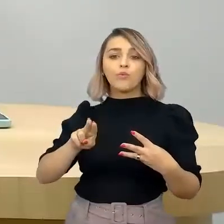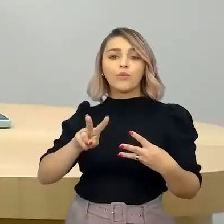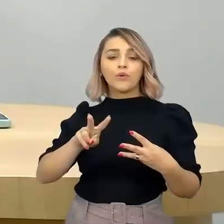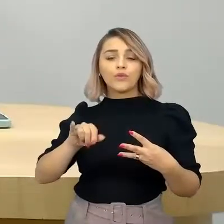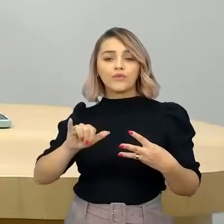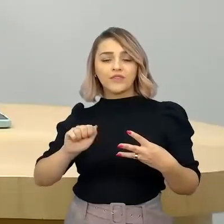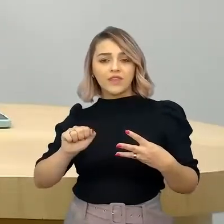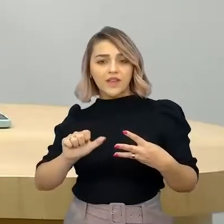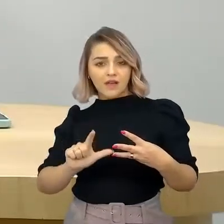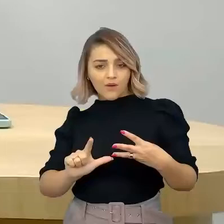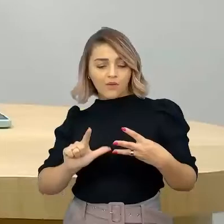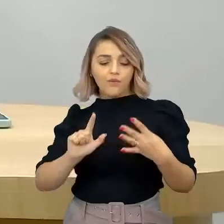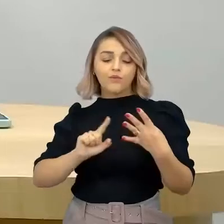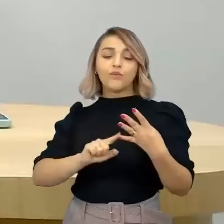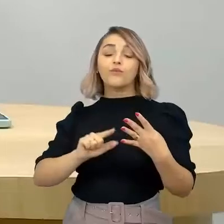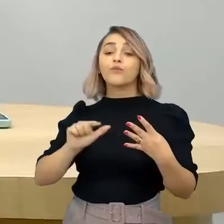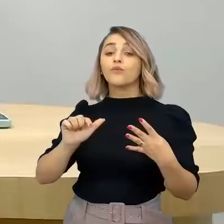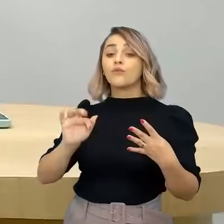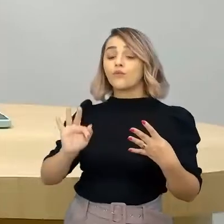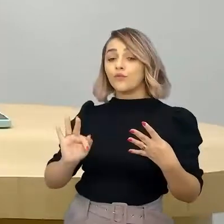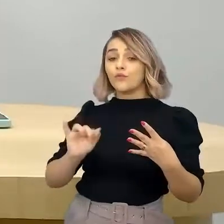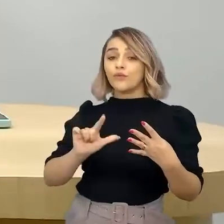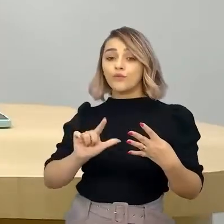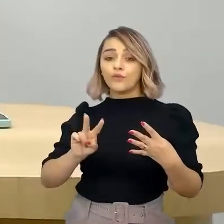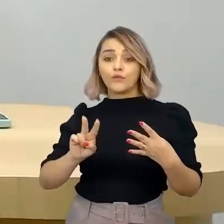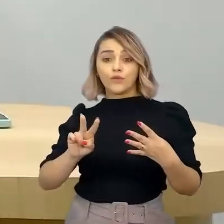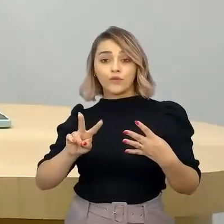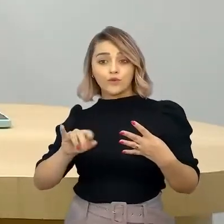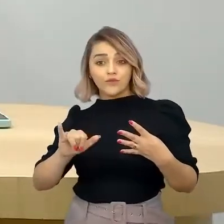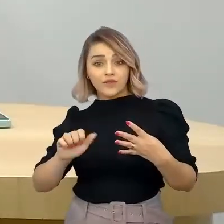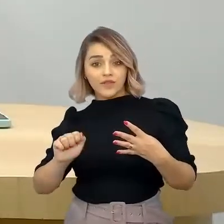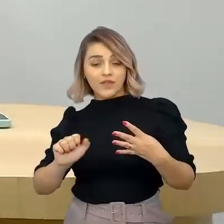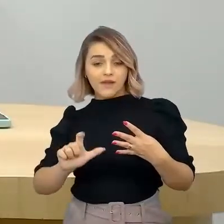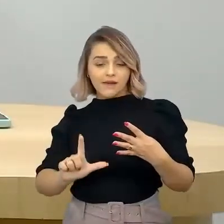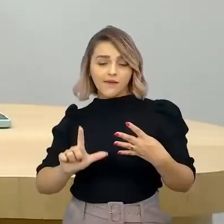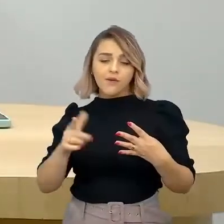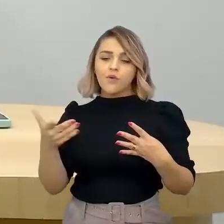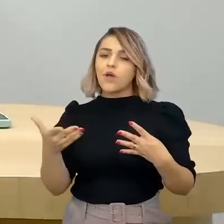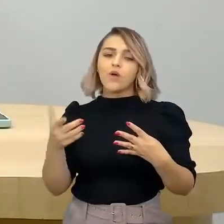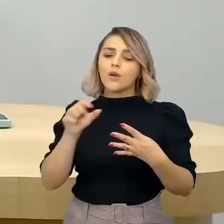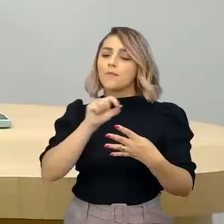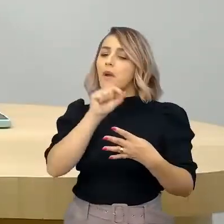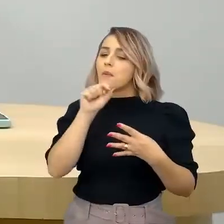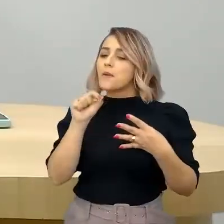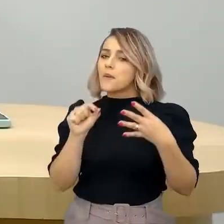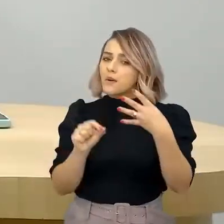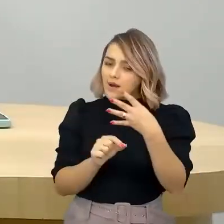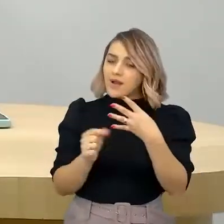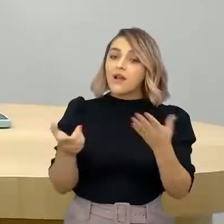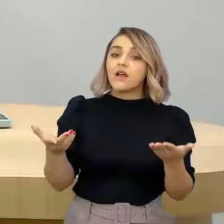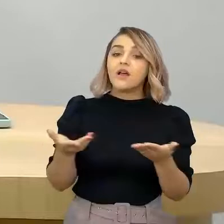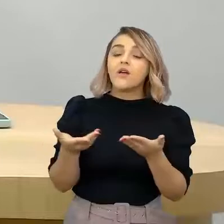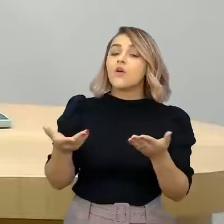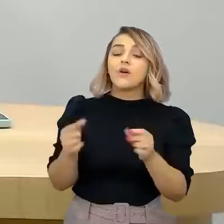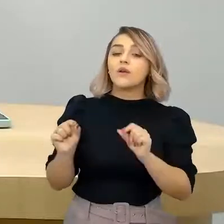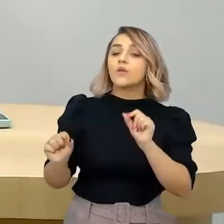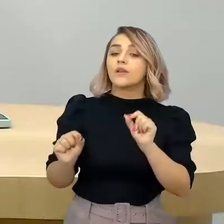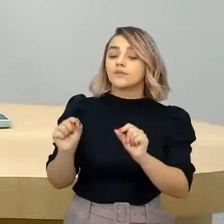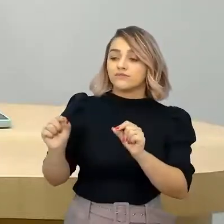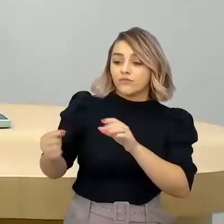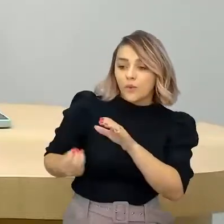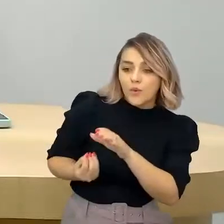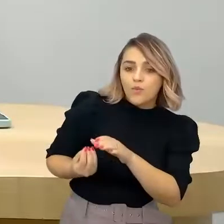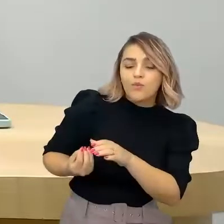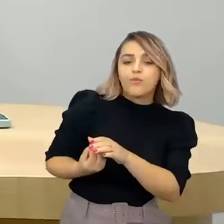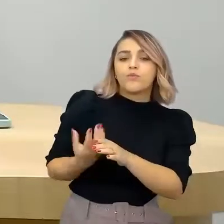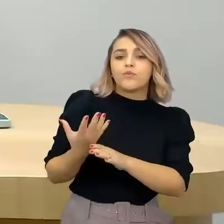consequentemente, a formação do solo. E agora a gente vai ver aí a formação do solo, né, com seus horizontes. Mas antes disso, vamos